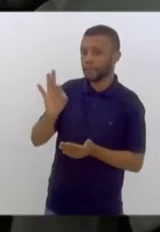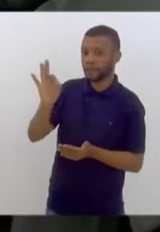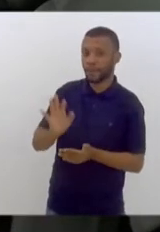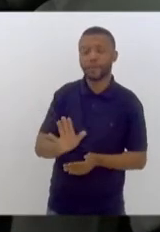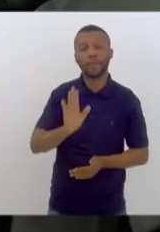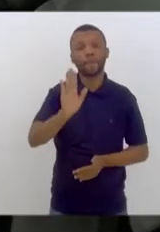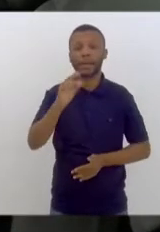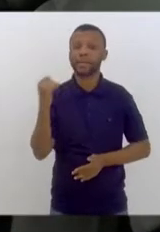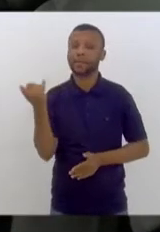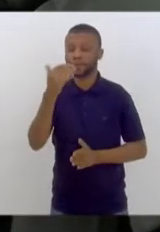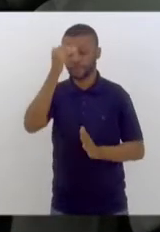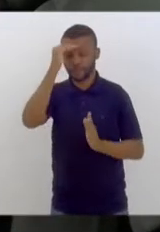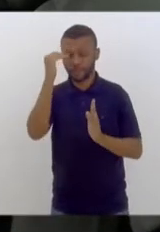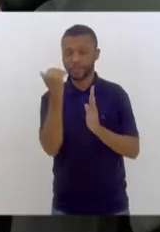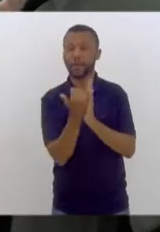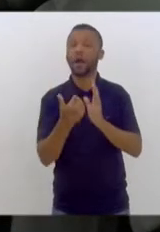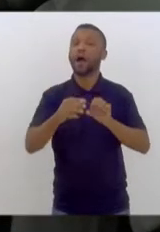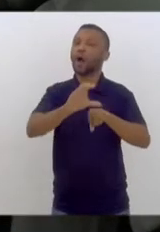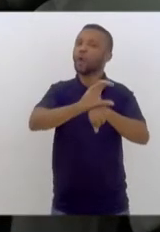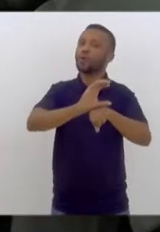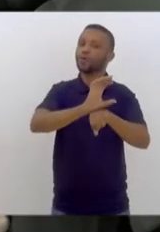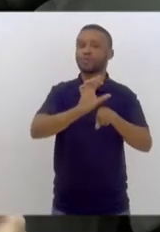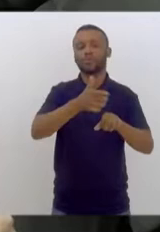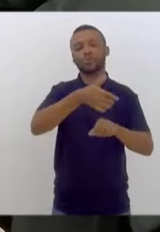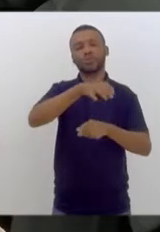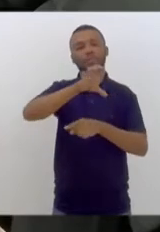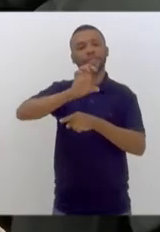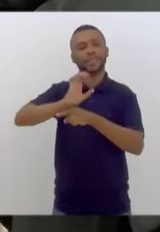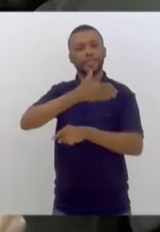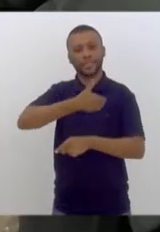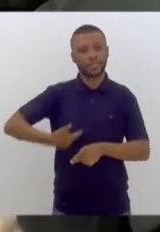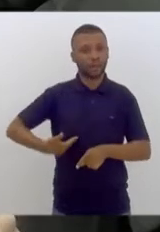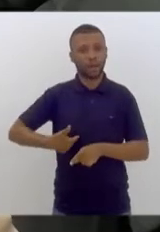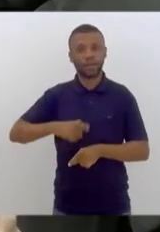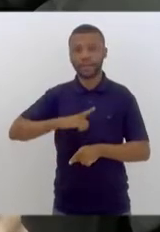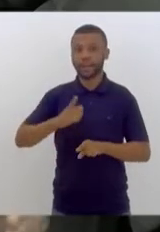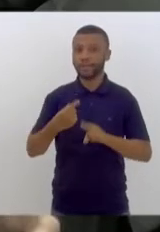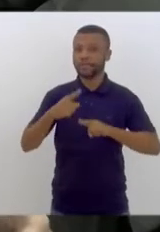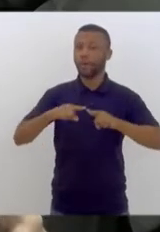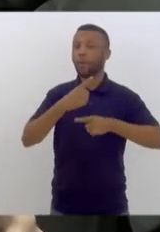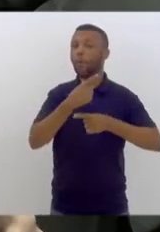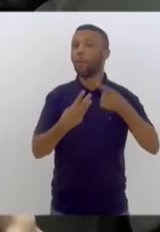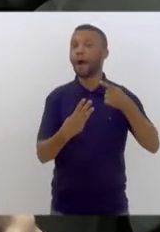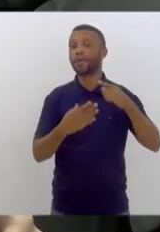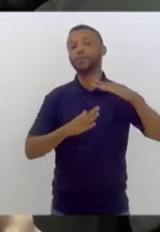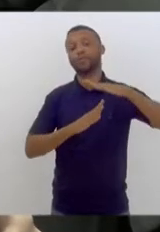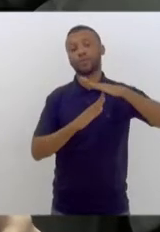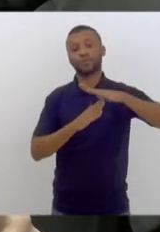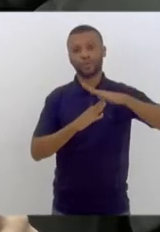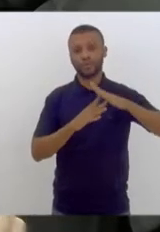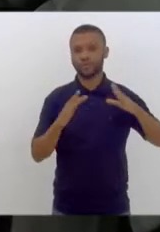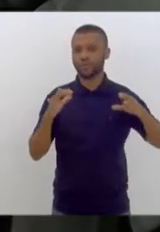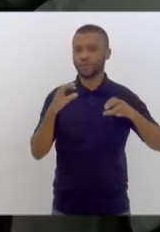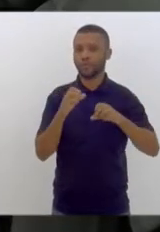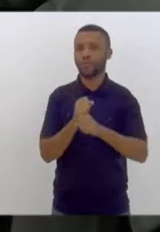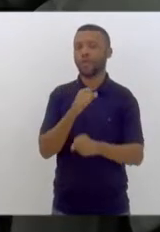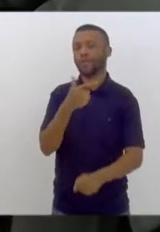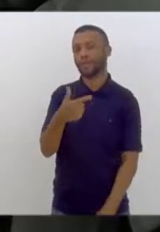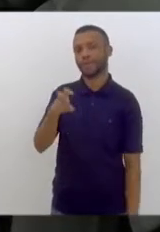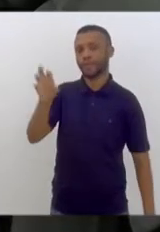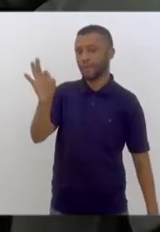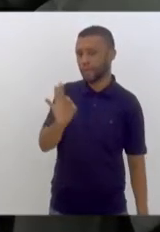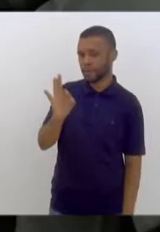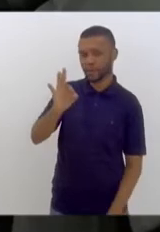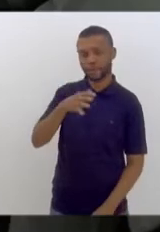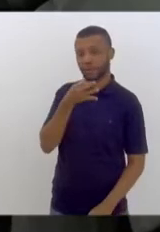respeite a Constituição Estadual e faça essa progressão dentro desse limite de 1/4, ou seja, de 25%. Tá? Então, essa é a